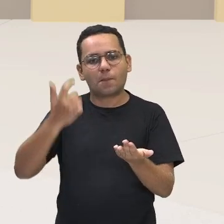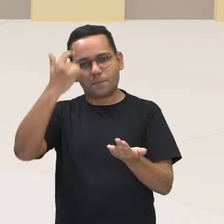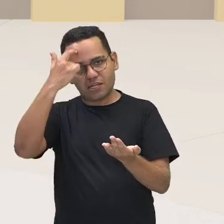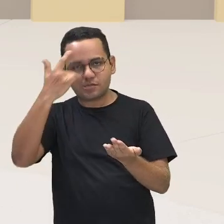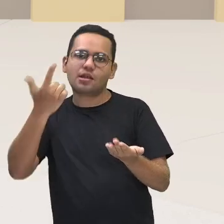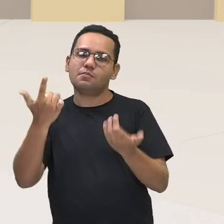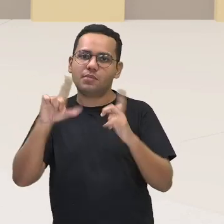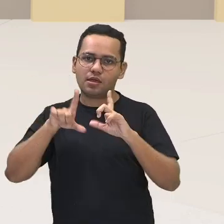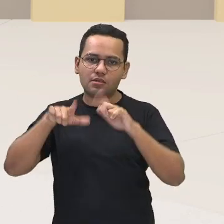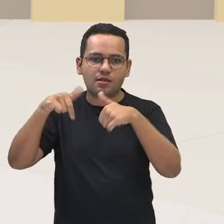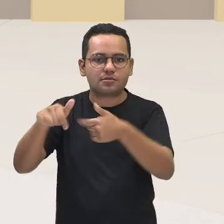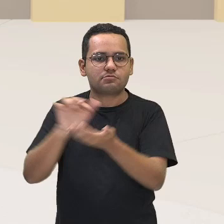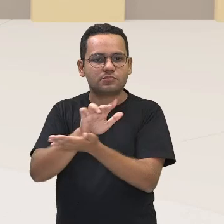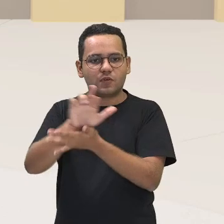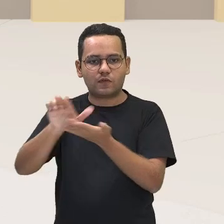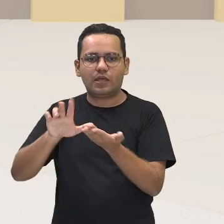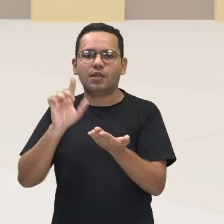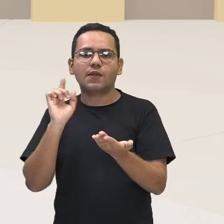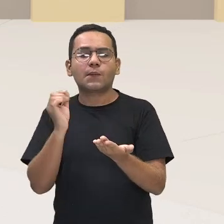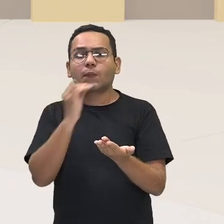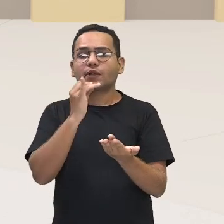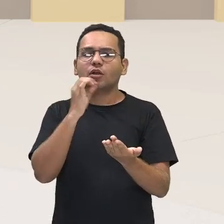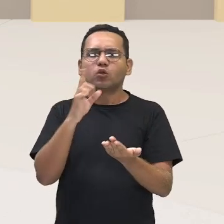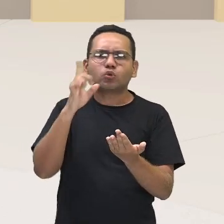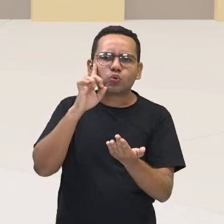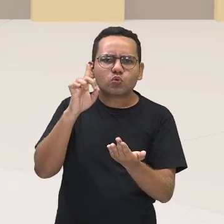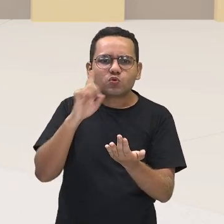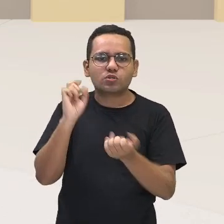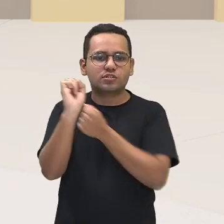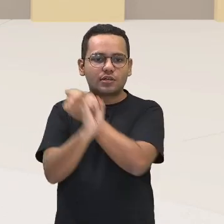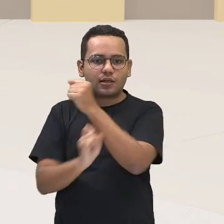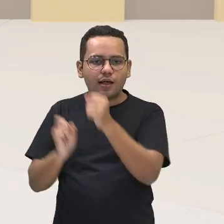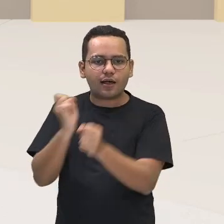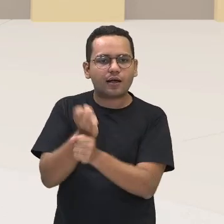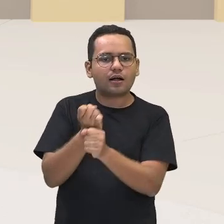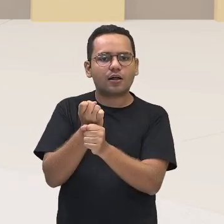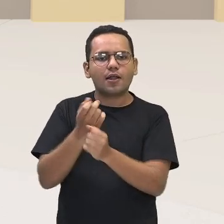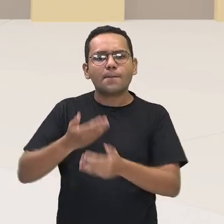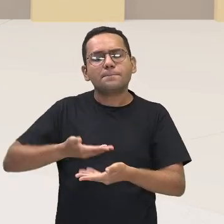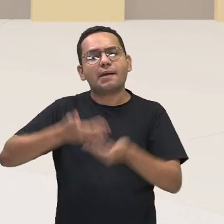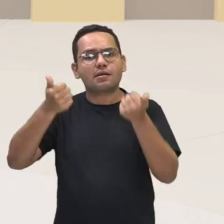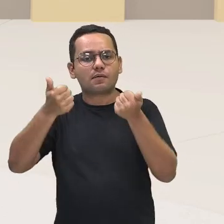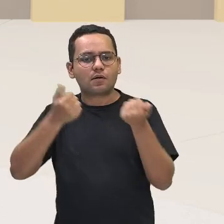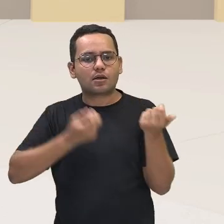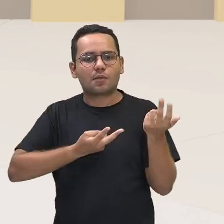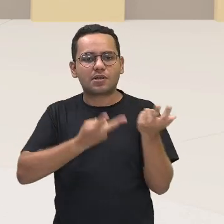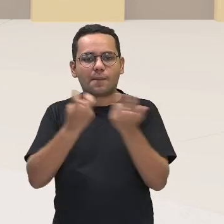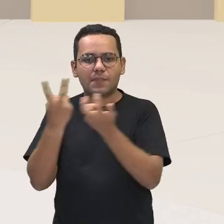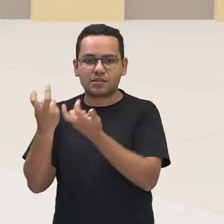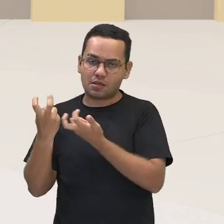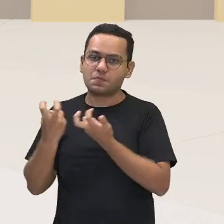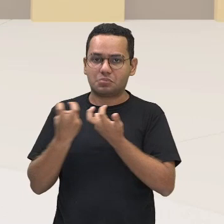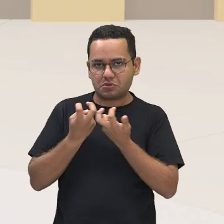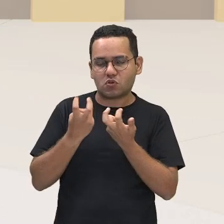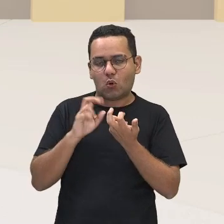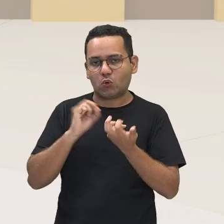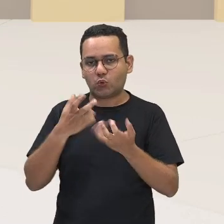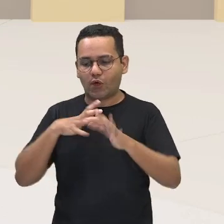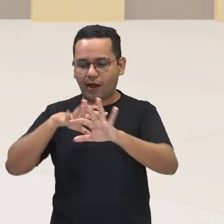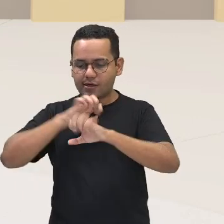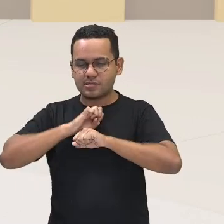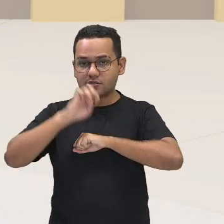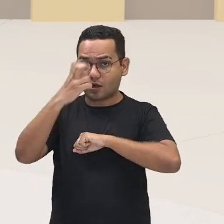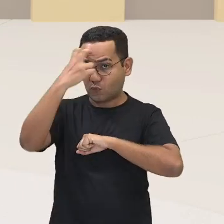ano, melhoramos a nossa capacidade de adquirir cultura. Então, no conceito antropológico, a cultura é para